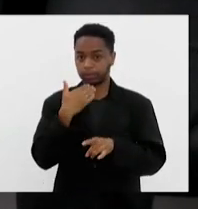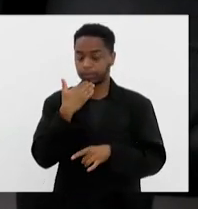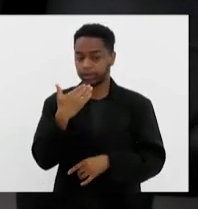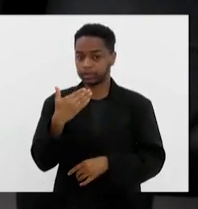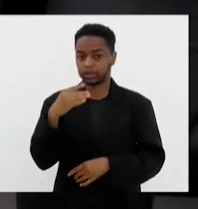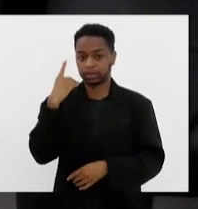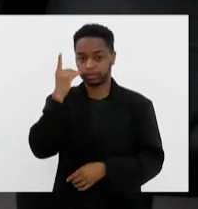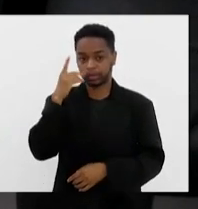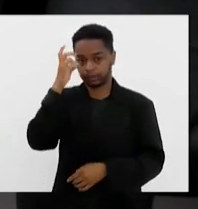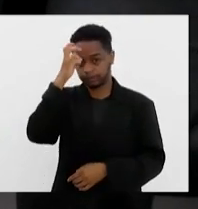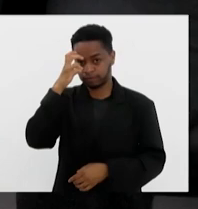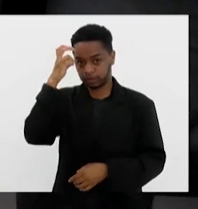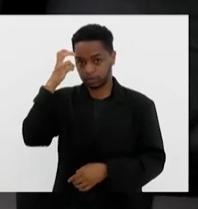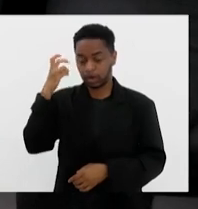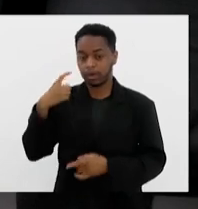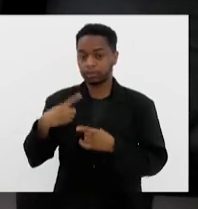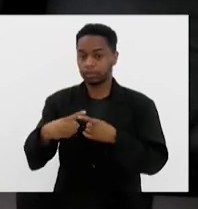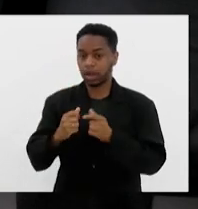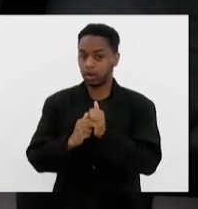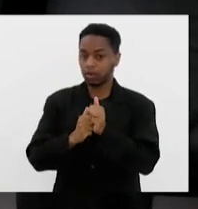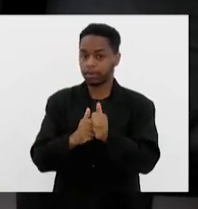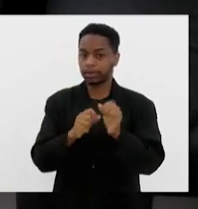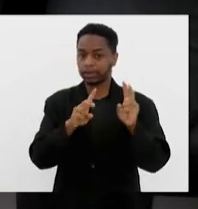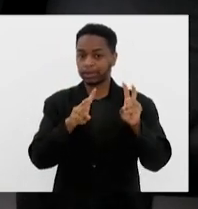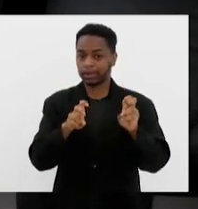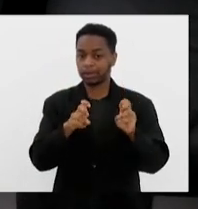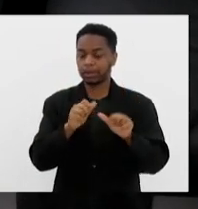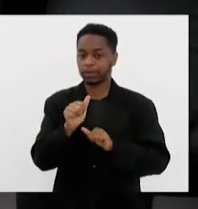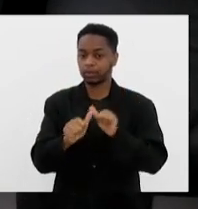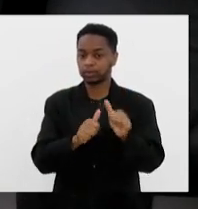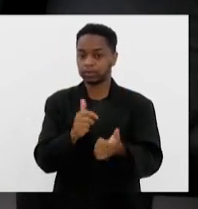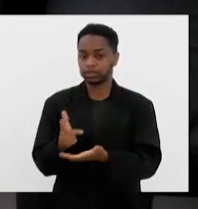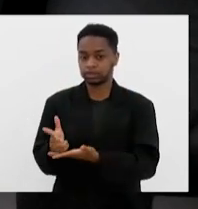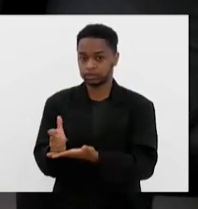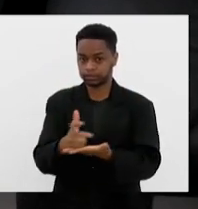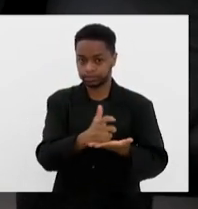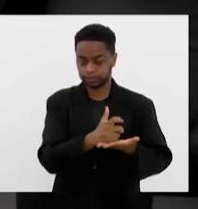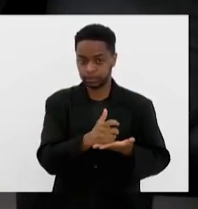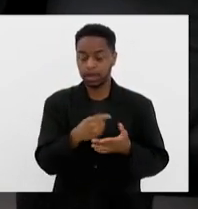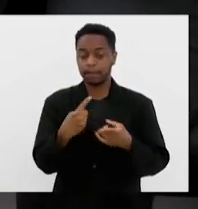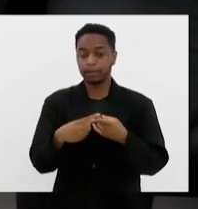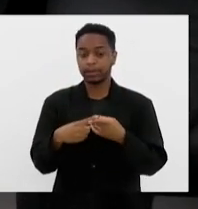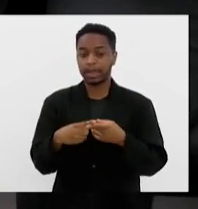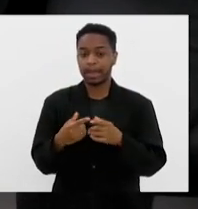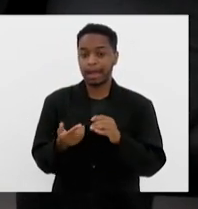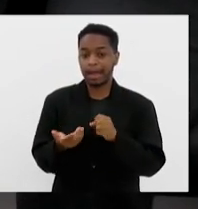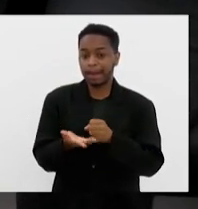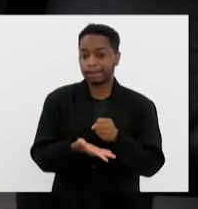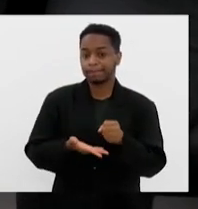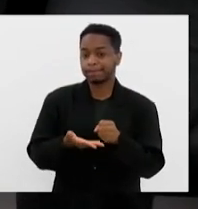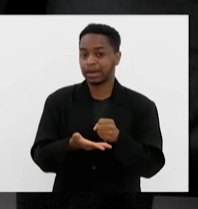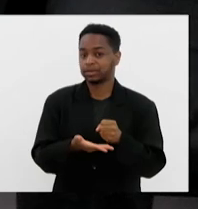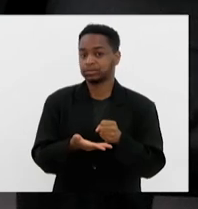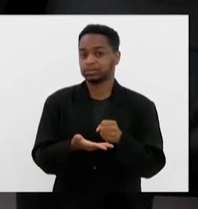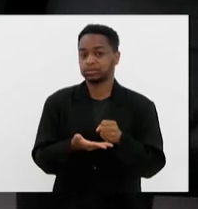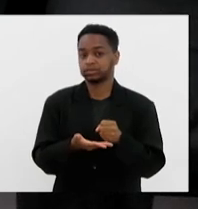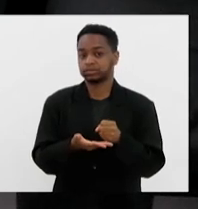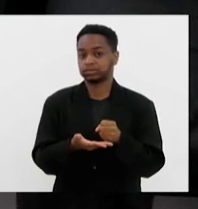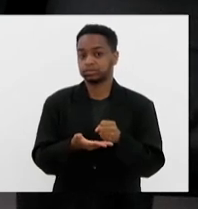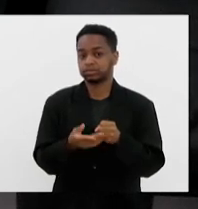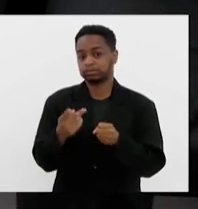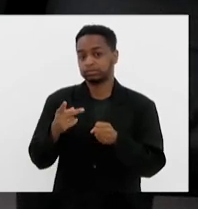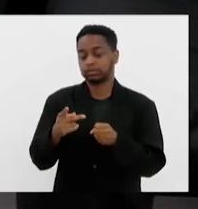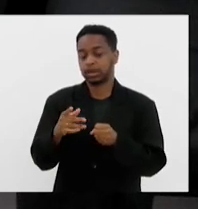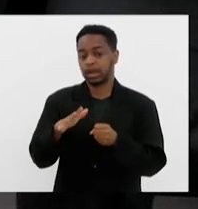está acompanhando a reforma tributária. Uma das bases da reforma tributária, que já